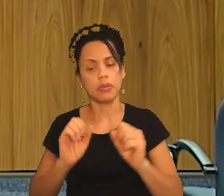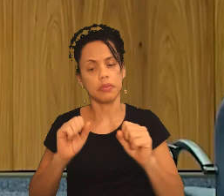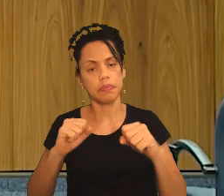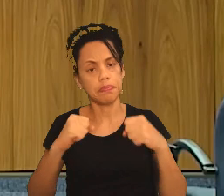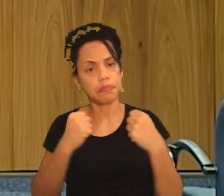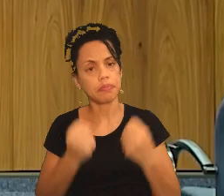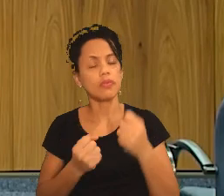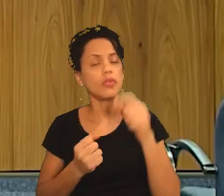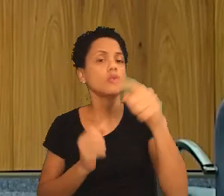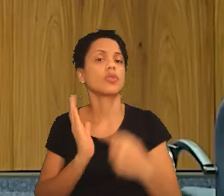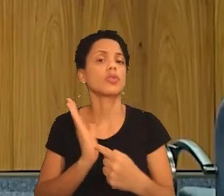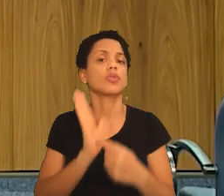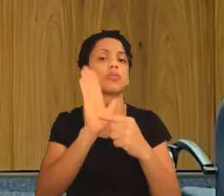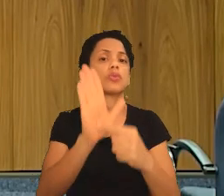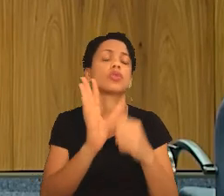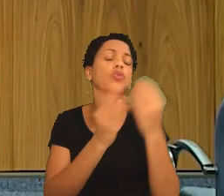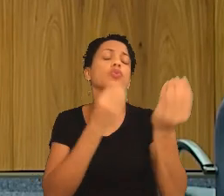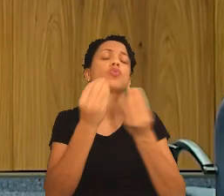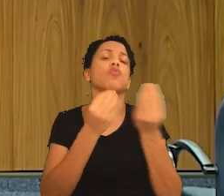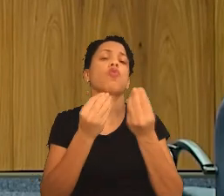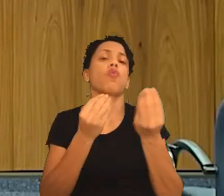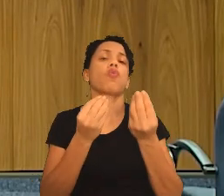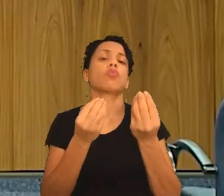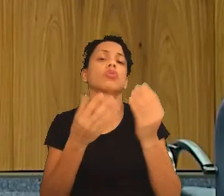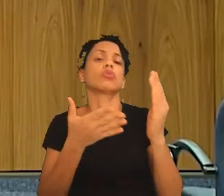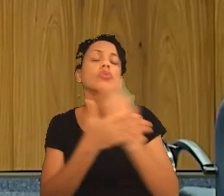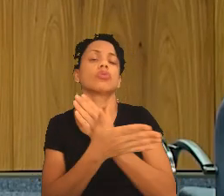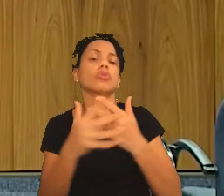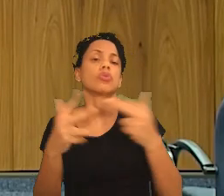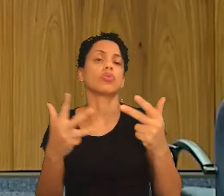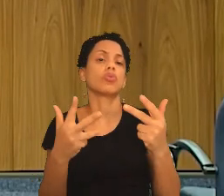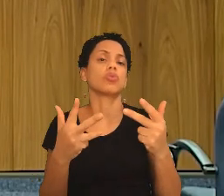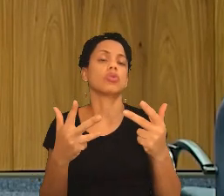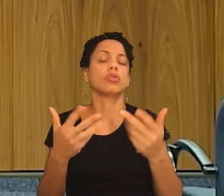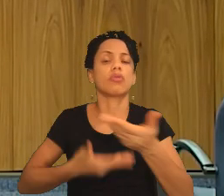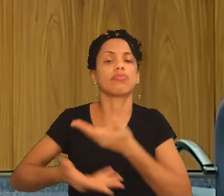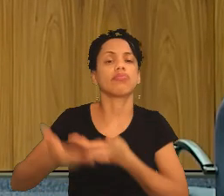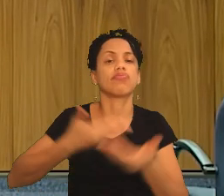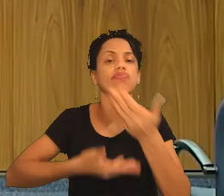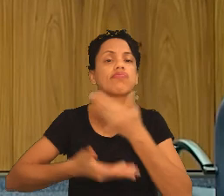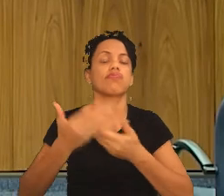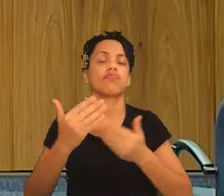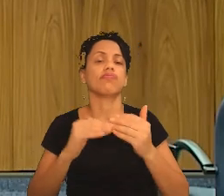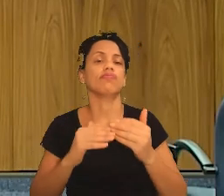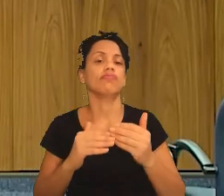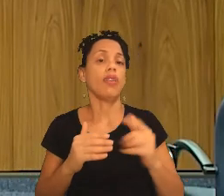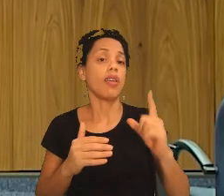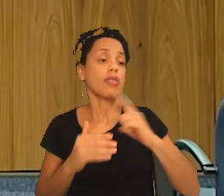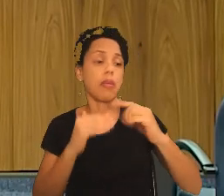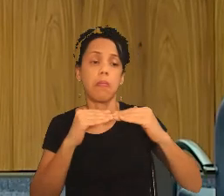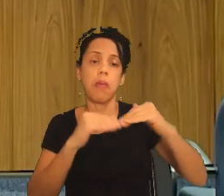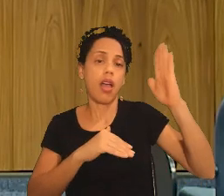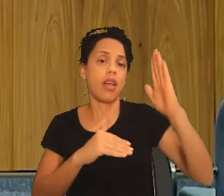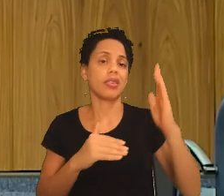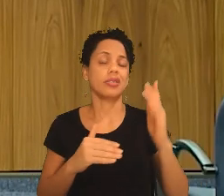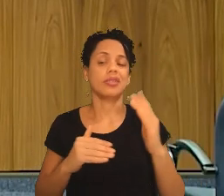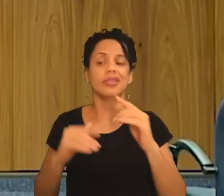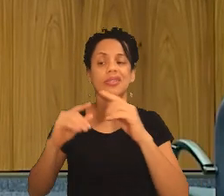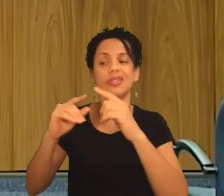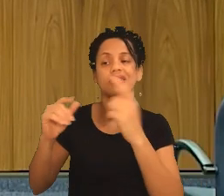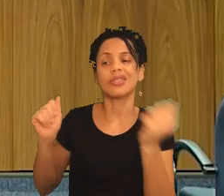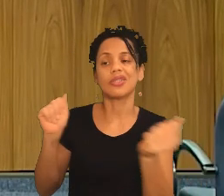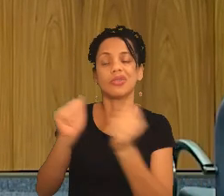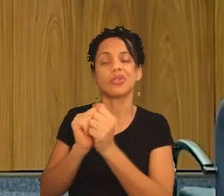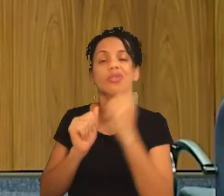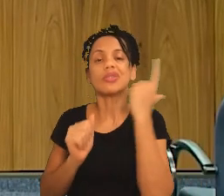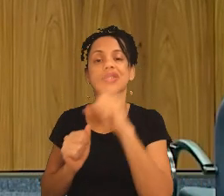porque ele não é uma peça de propaganda, né? Ele faz parte desse esforço de